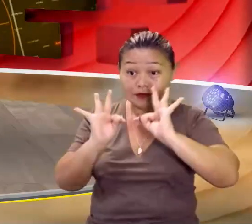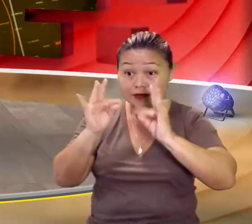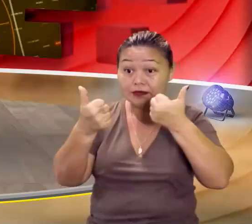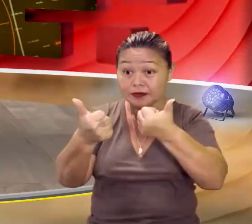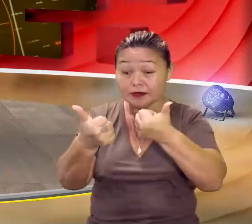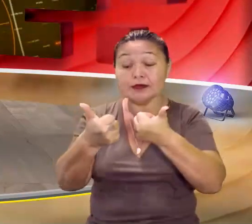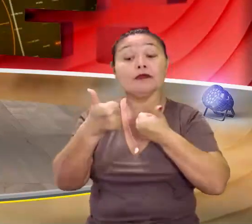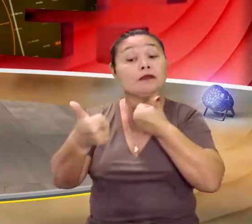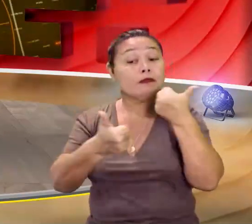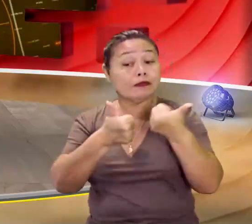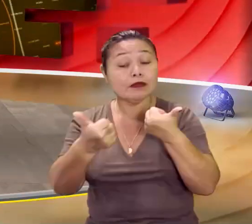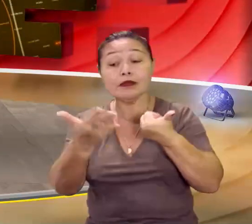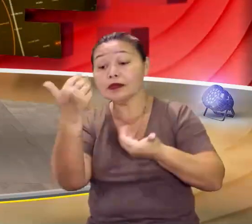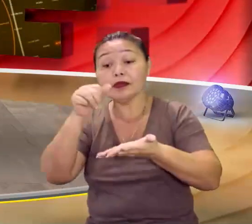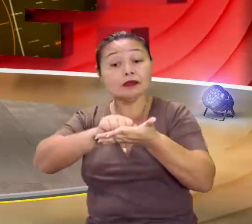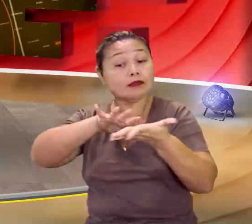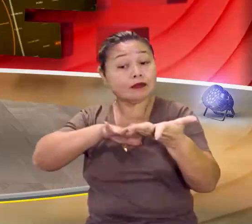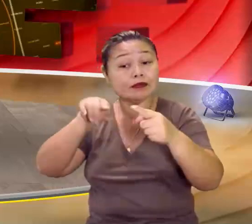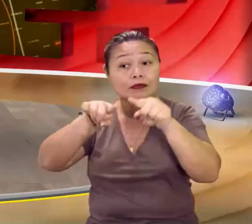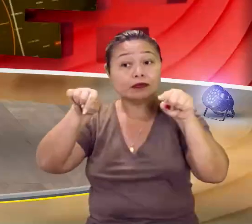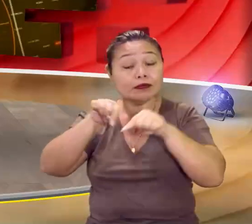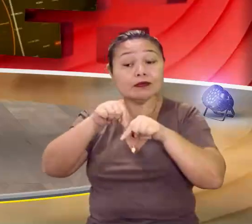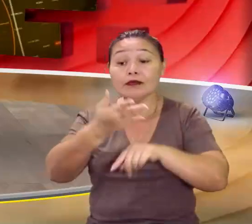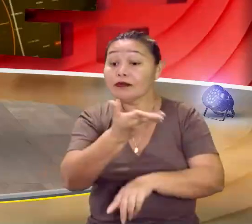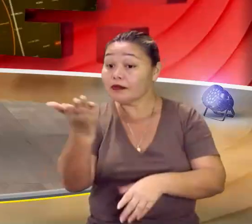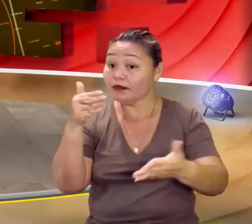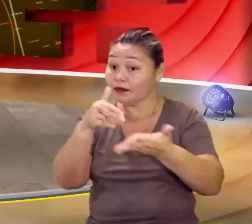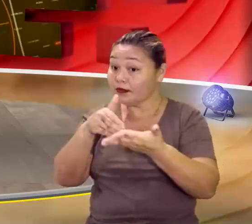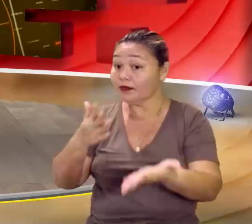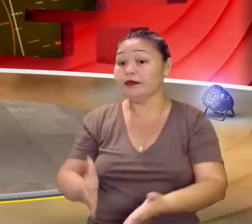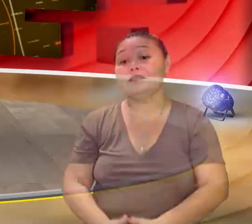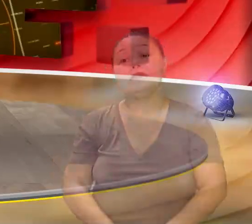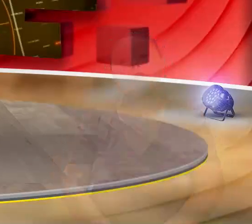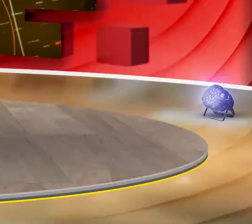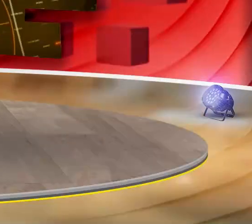Beleza, então? Beleza. Vamos às atividades de sala, tá com vocês, até lá.